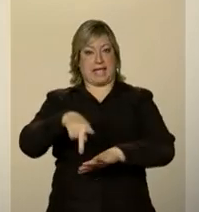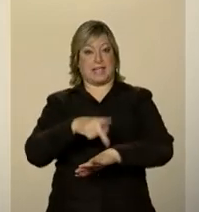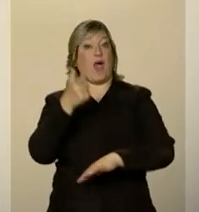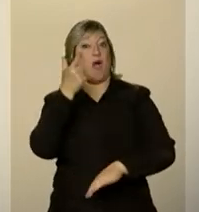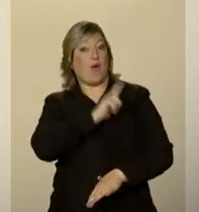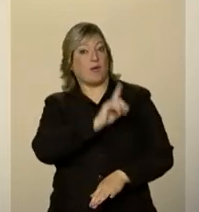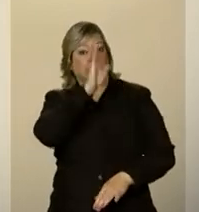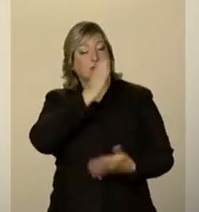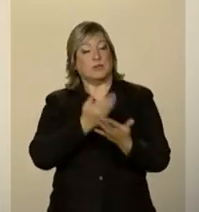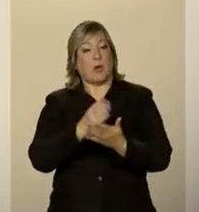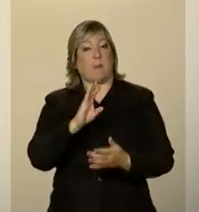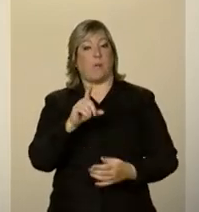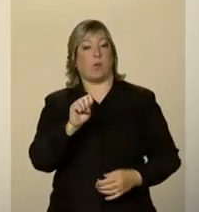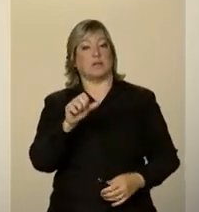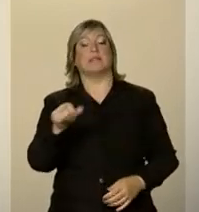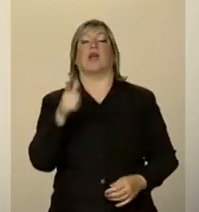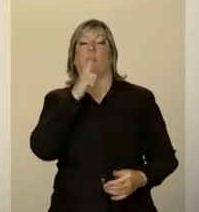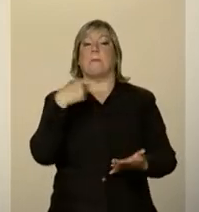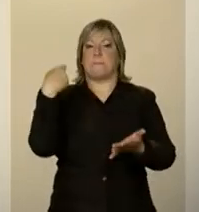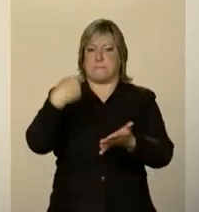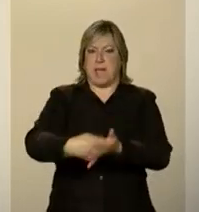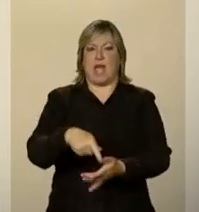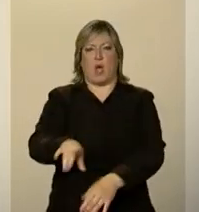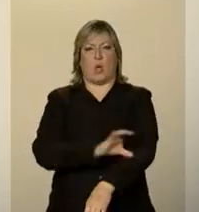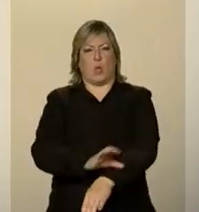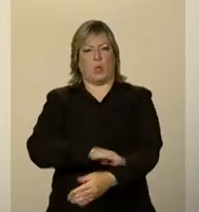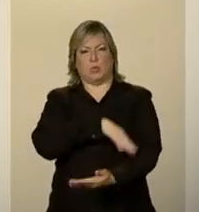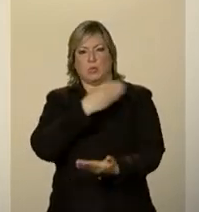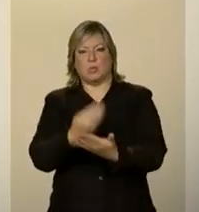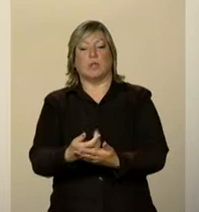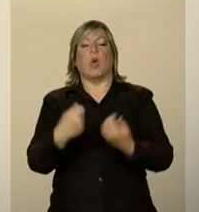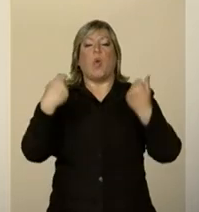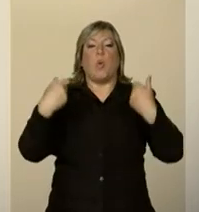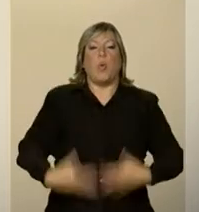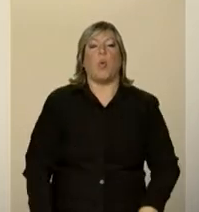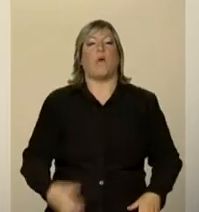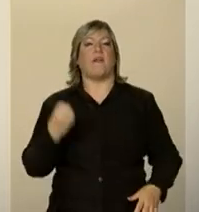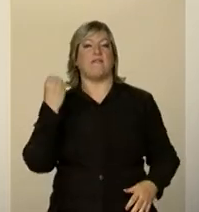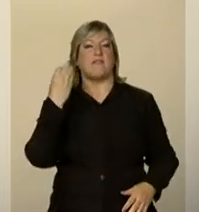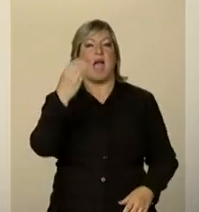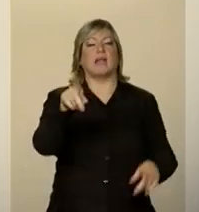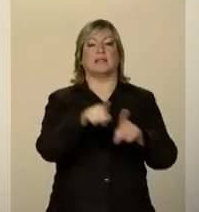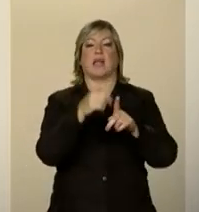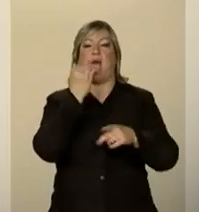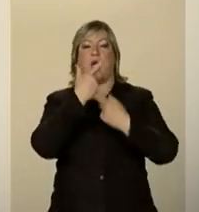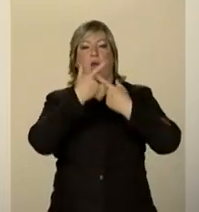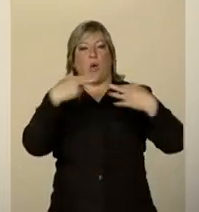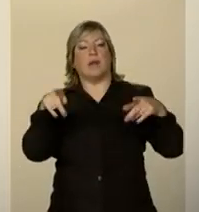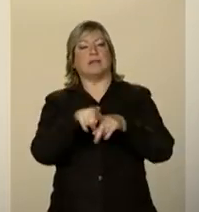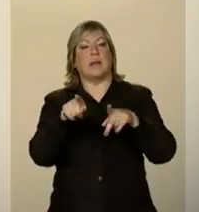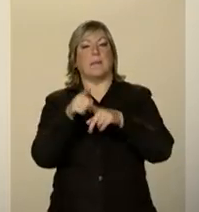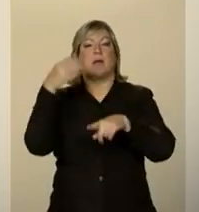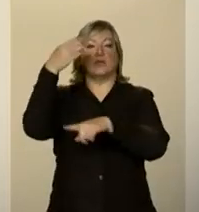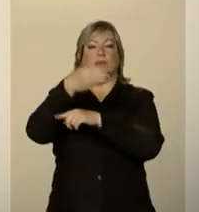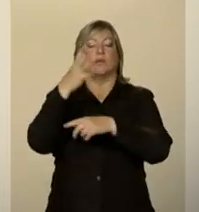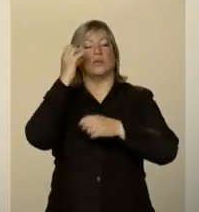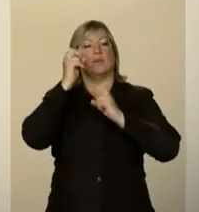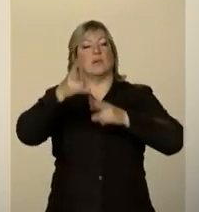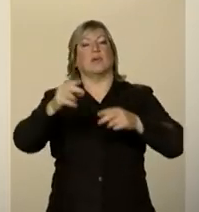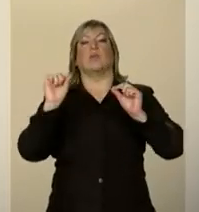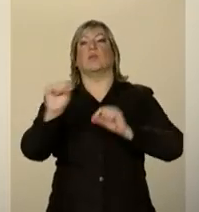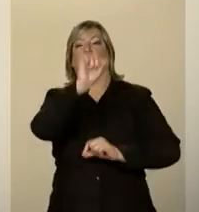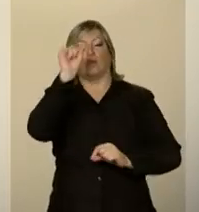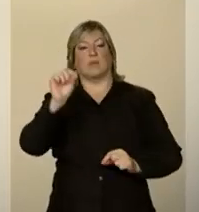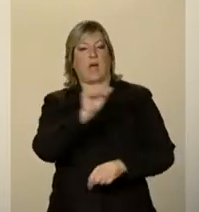consegue uma bolsa que garante o pagamento do curso as despesas com a viagem alimentação e hospedagem do